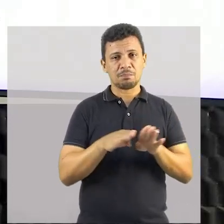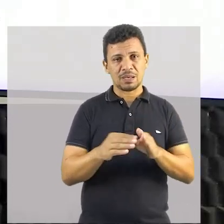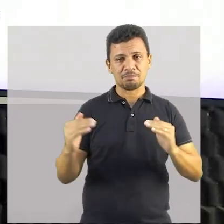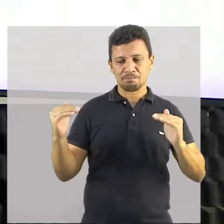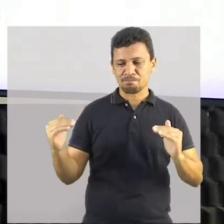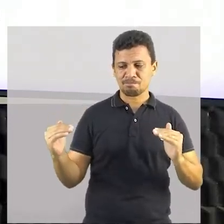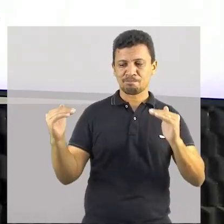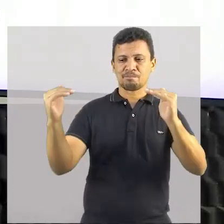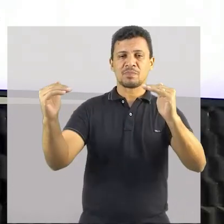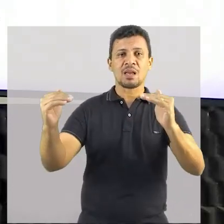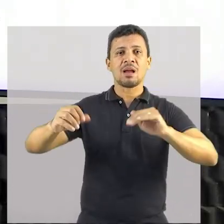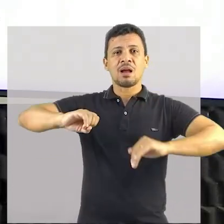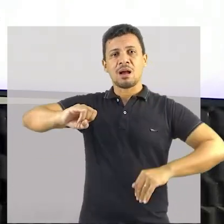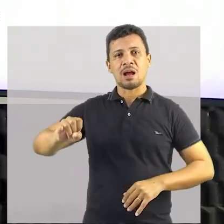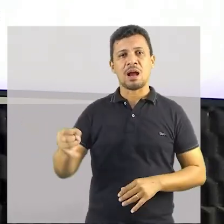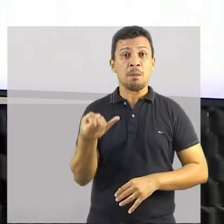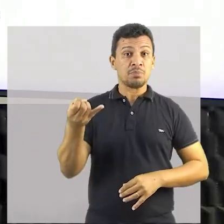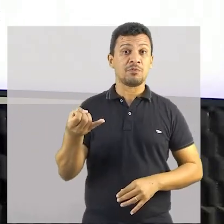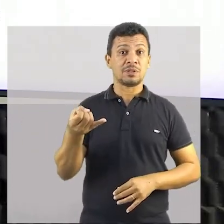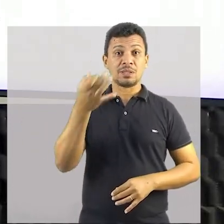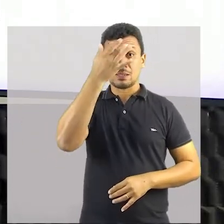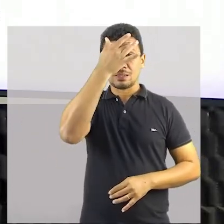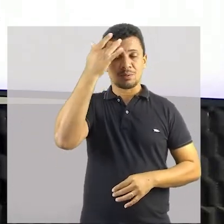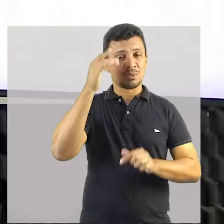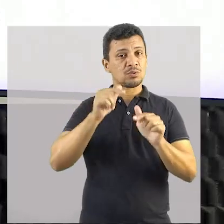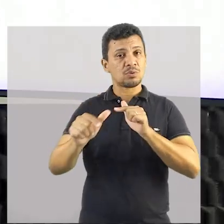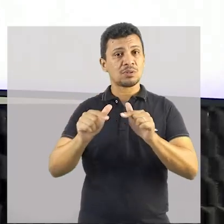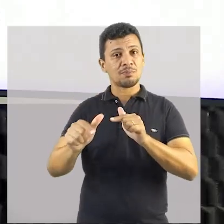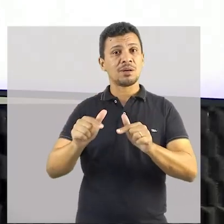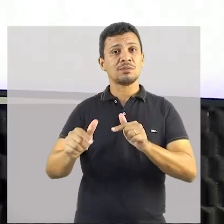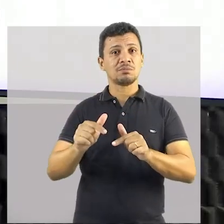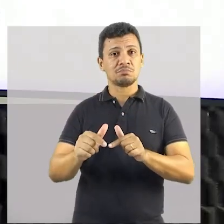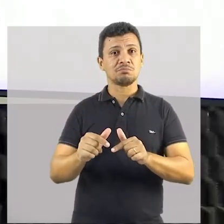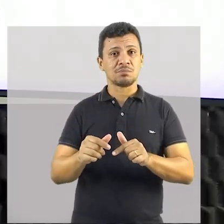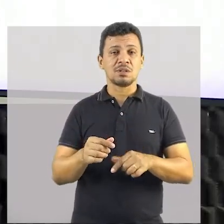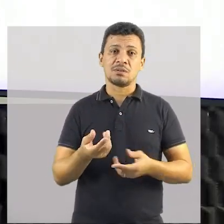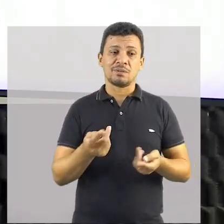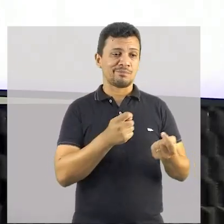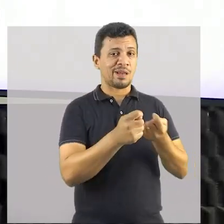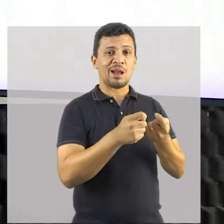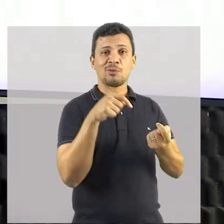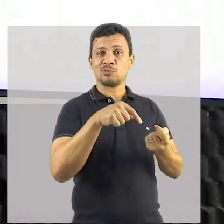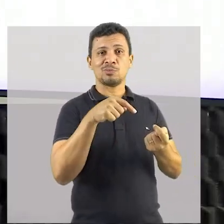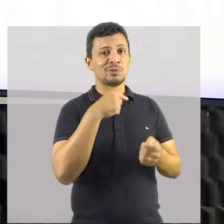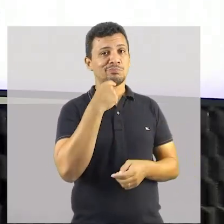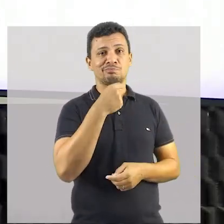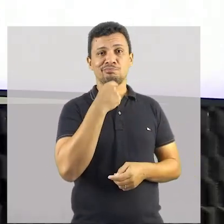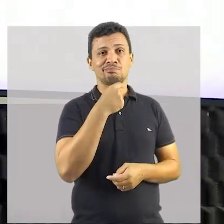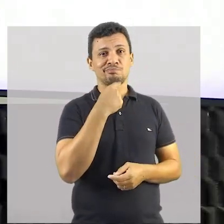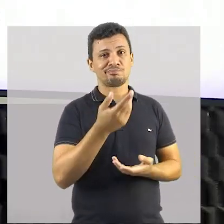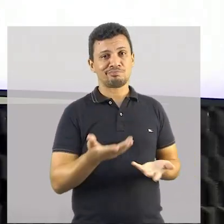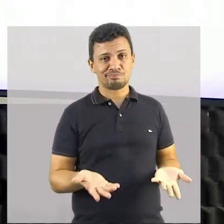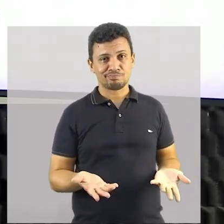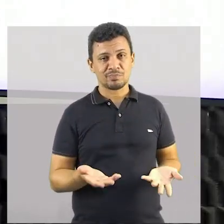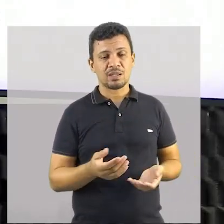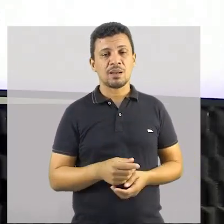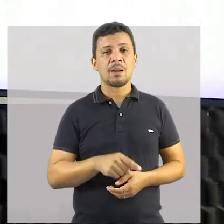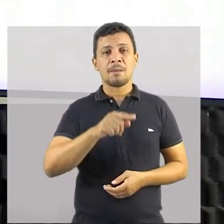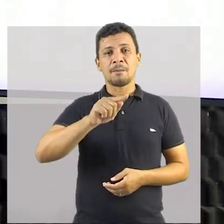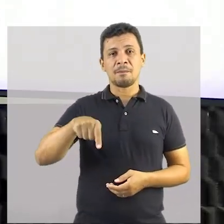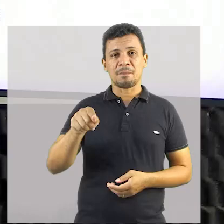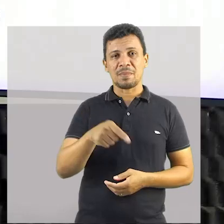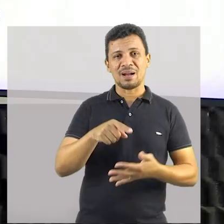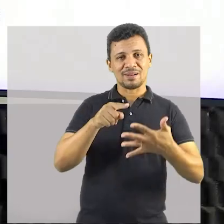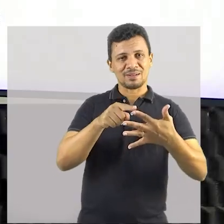adequação para aproveitar essa mão de obra. Não adianta ter muita mão de obra se a economia não absorve como deveria. Então pode